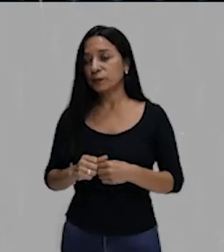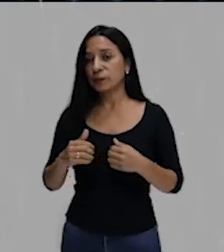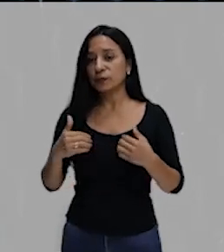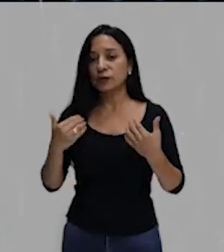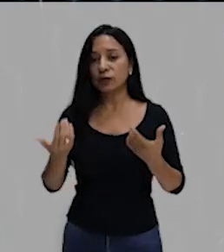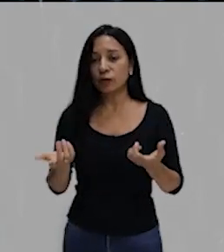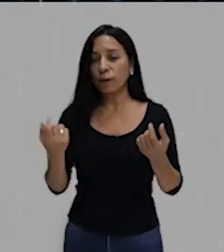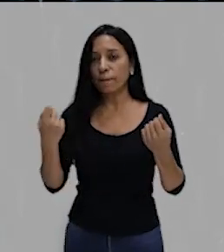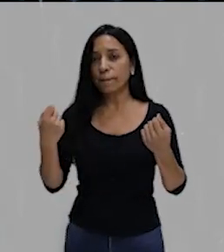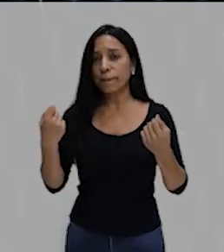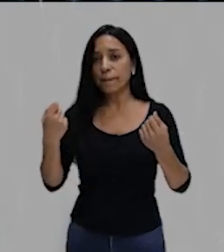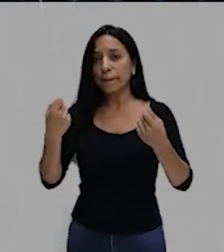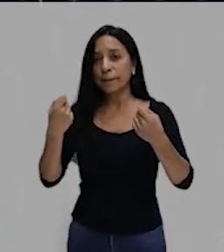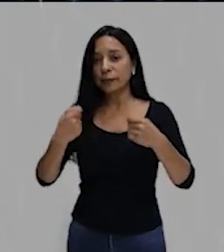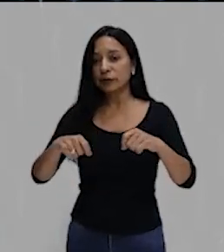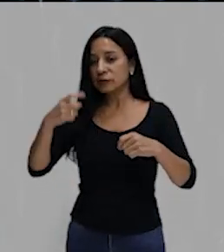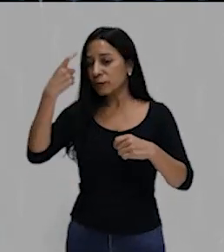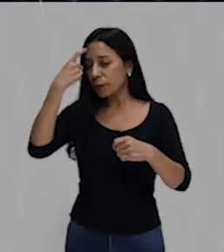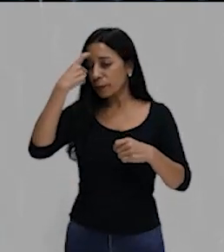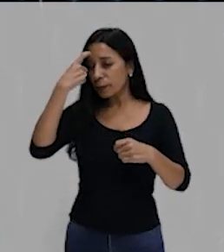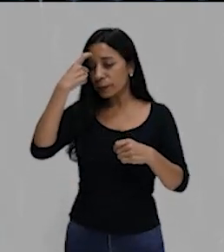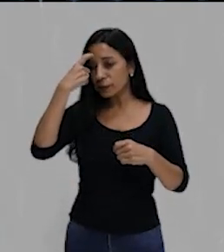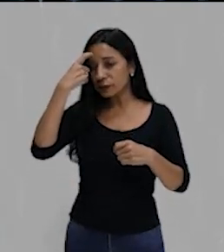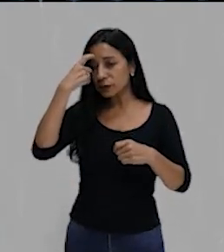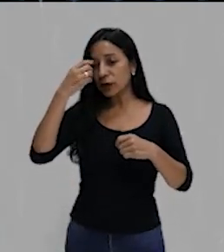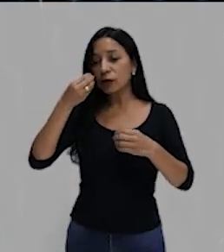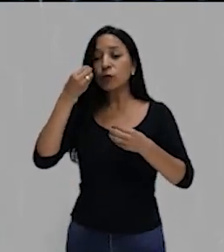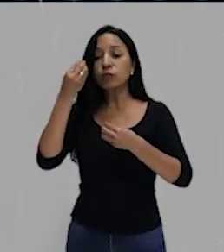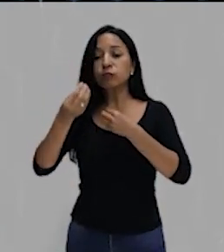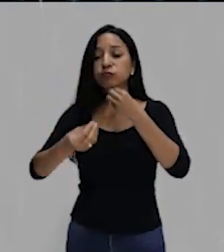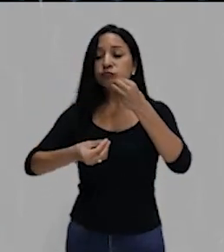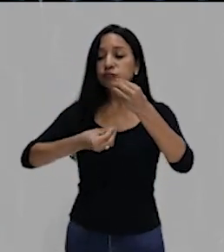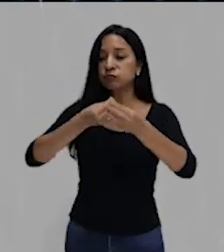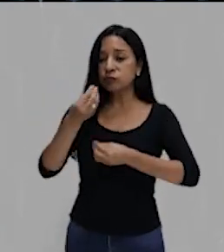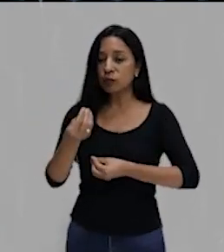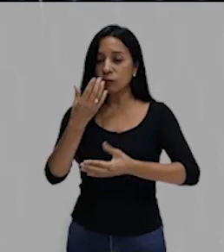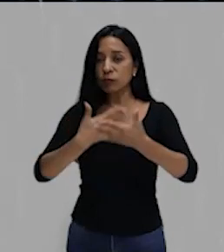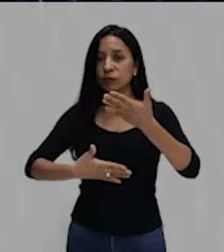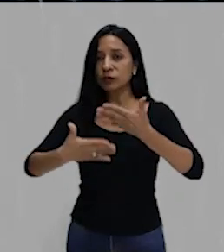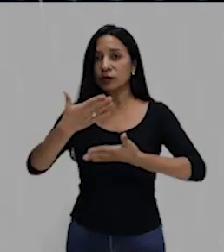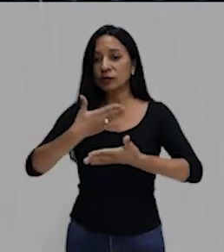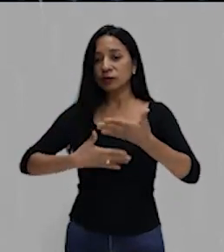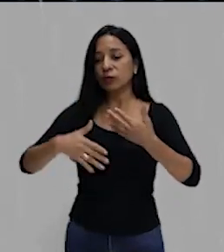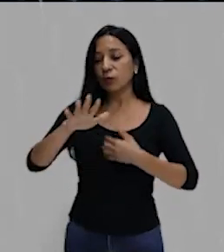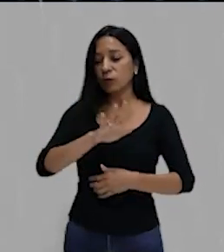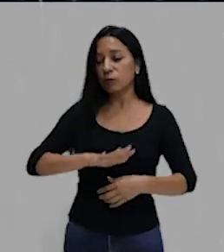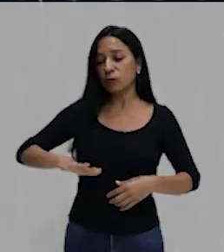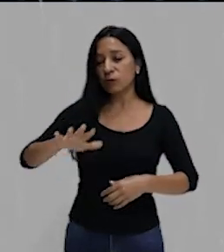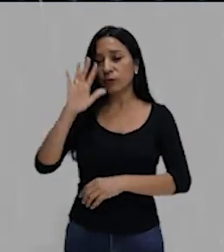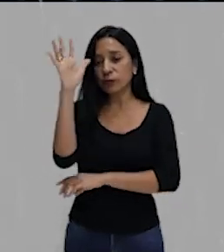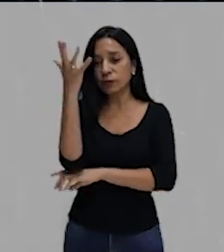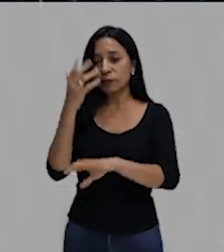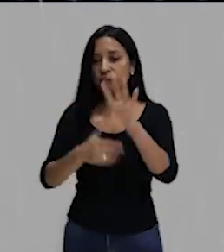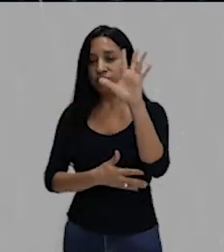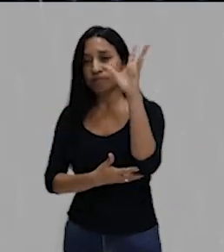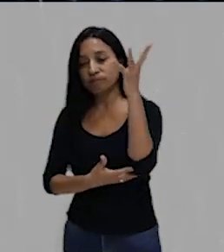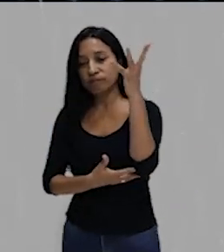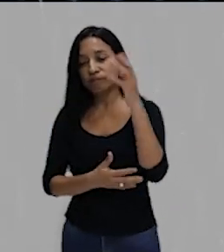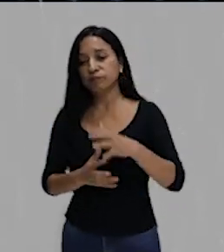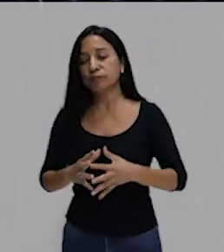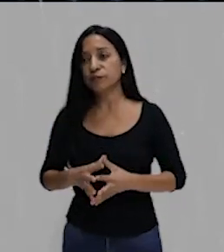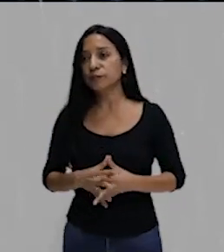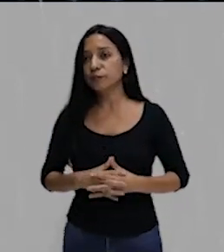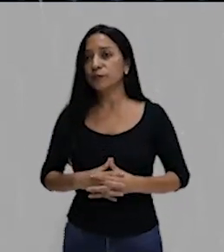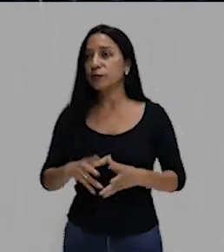gente precisa refletir mais na maneira como nós interagimos com o meio ambiente. Então,